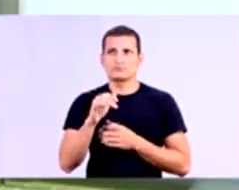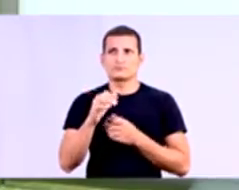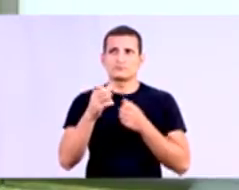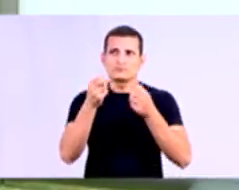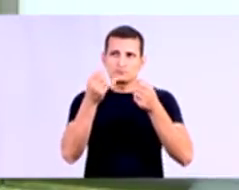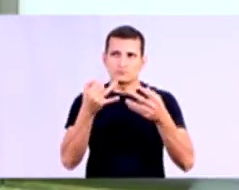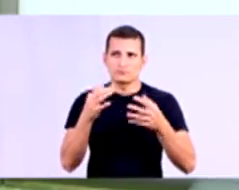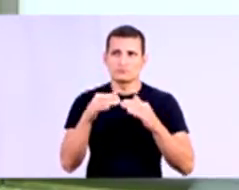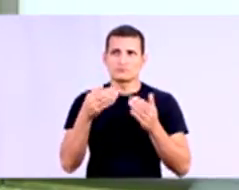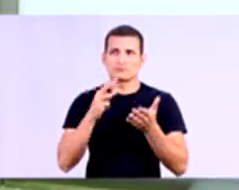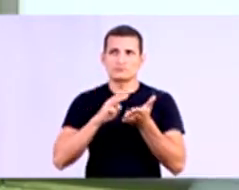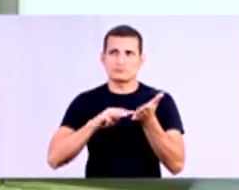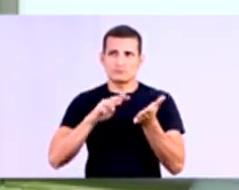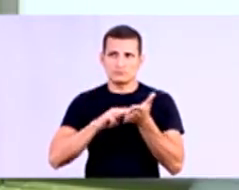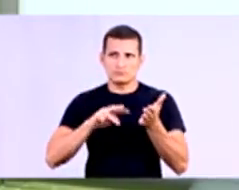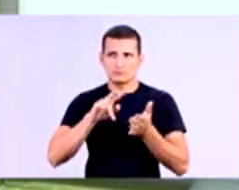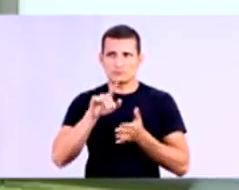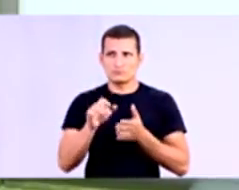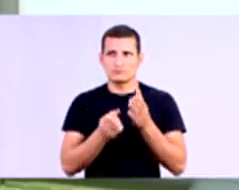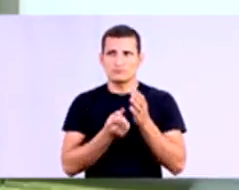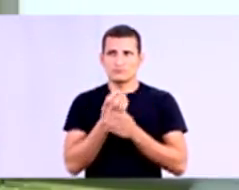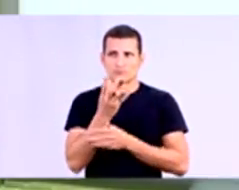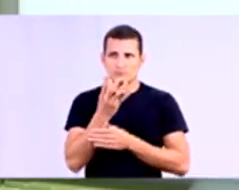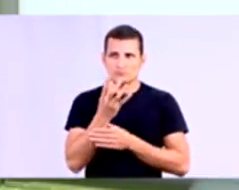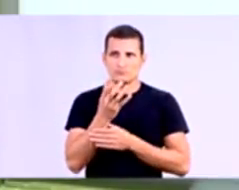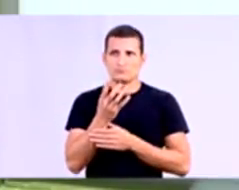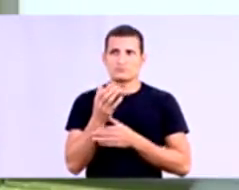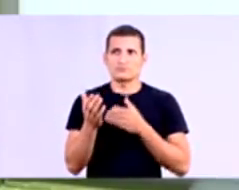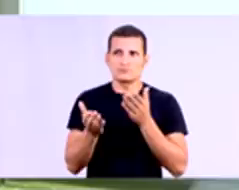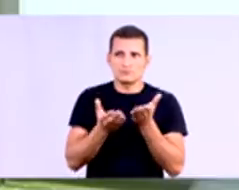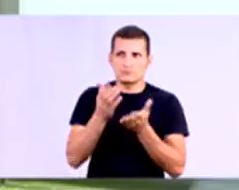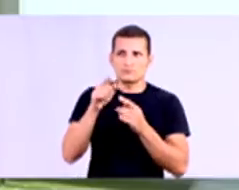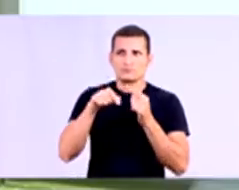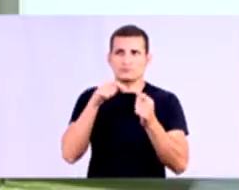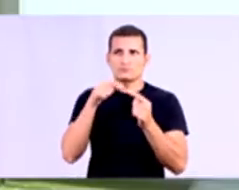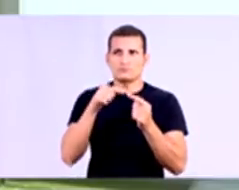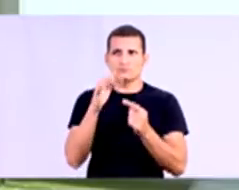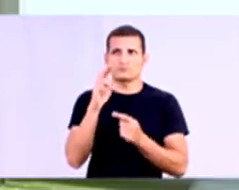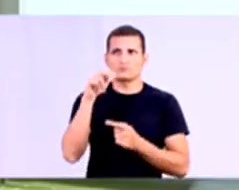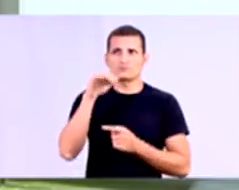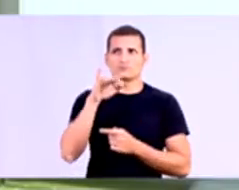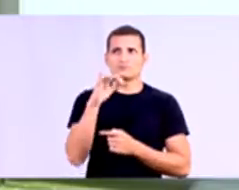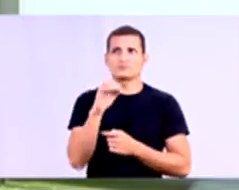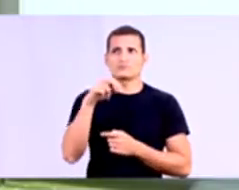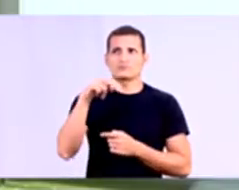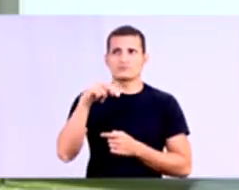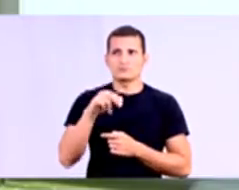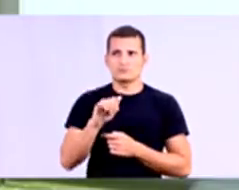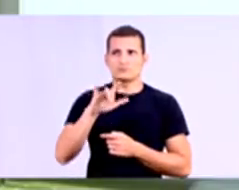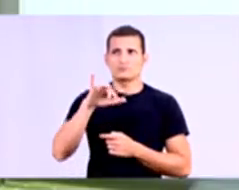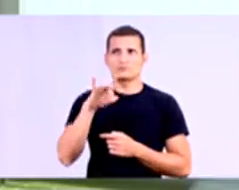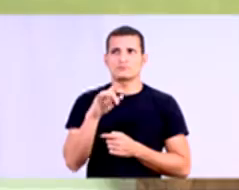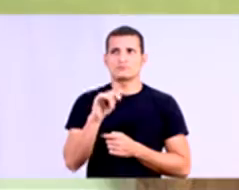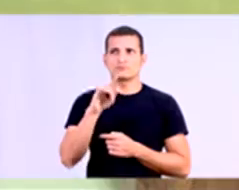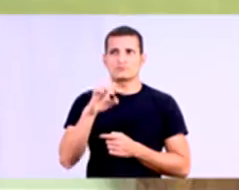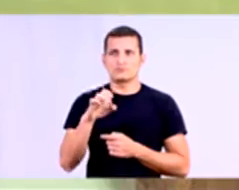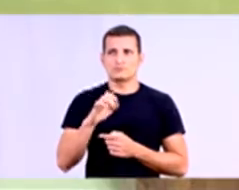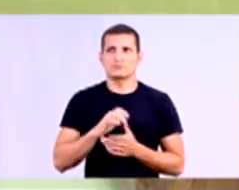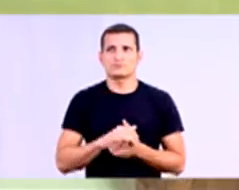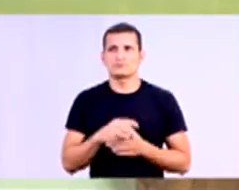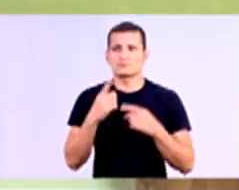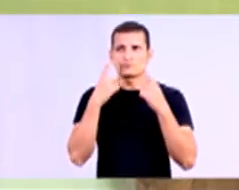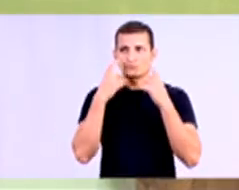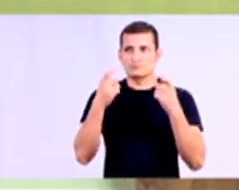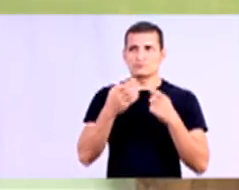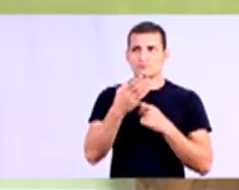são os métodos que vão ser criados para atender o objetivo da funcionalidade. É isso, professor? É interessante que vocês